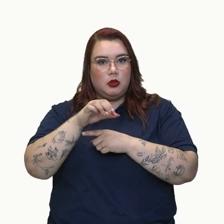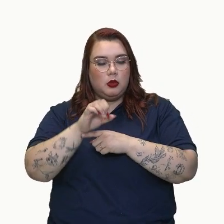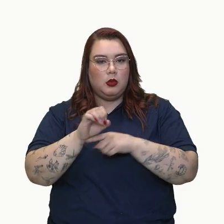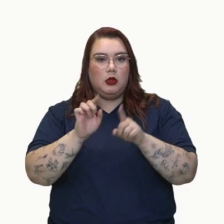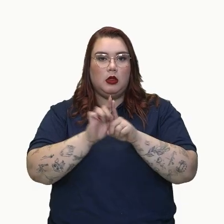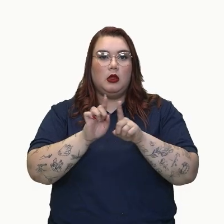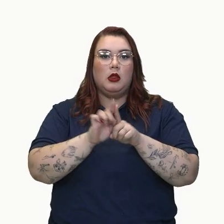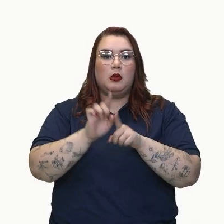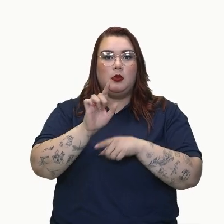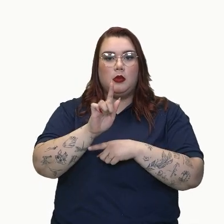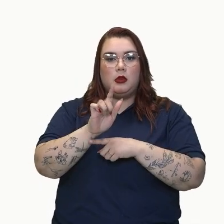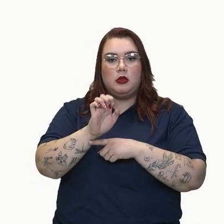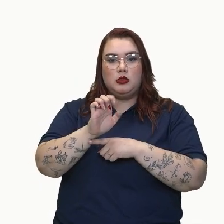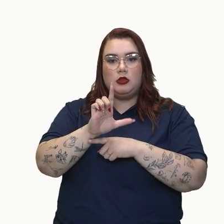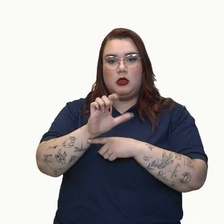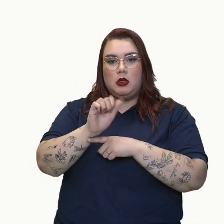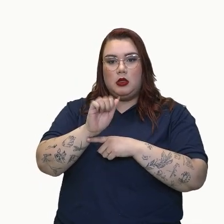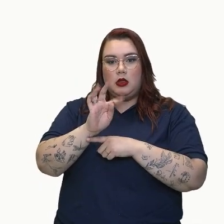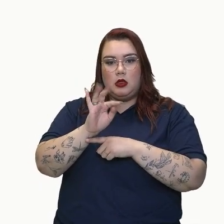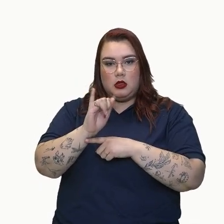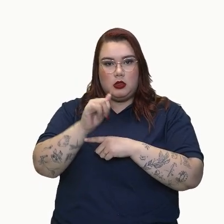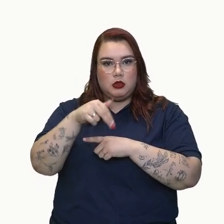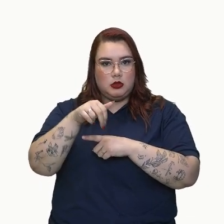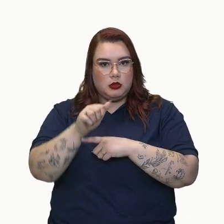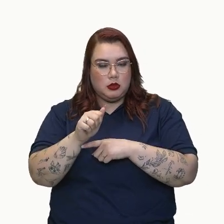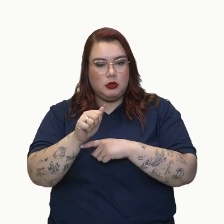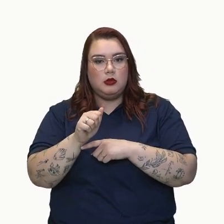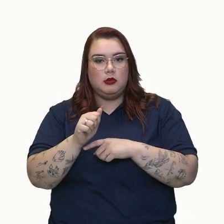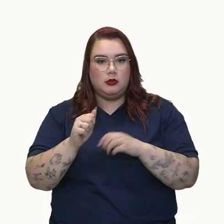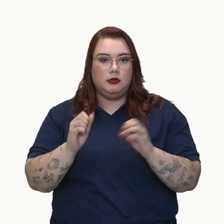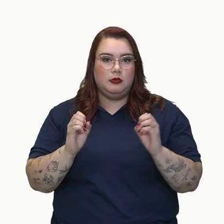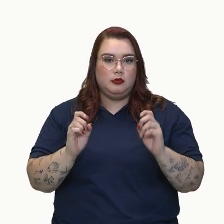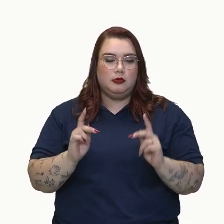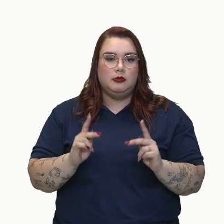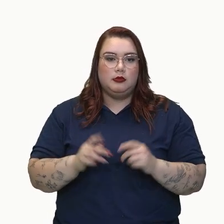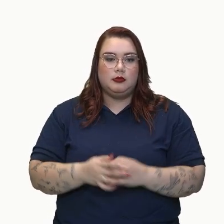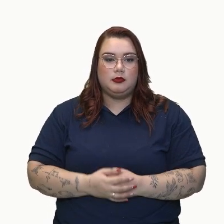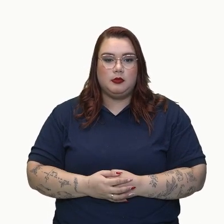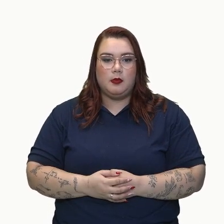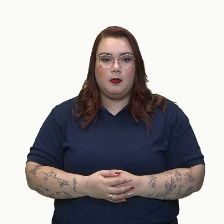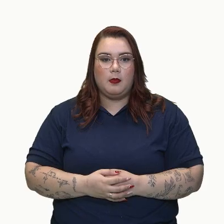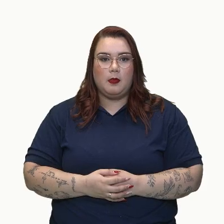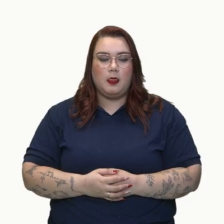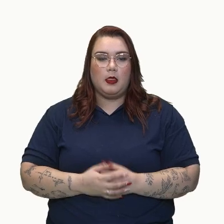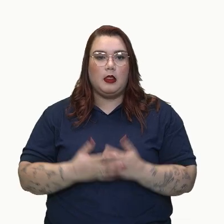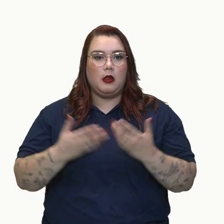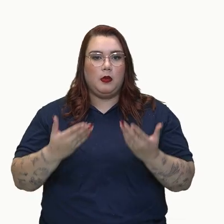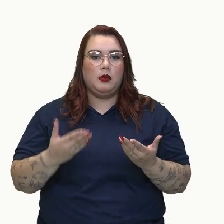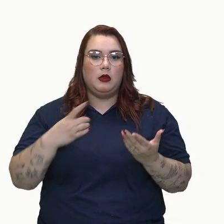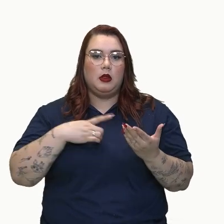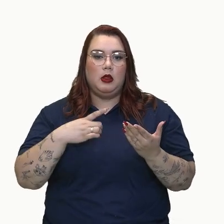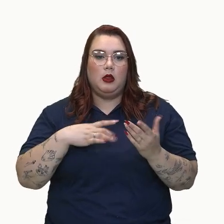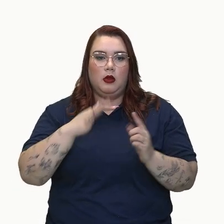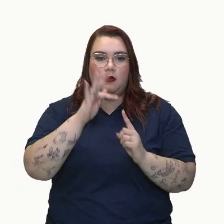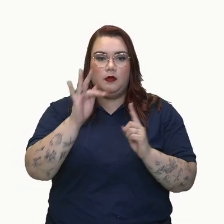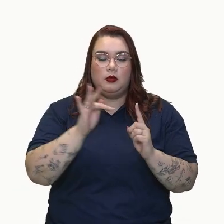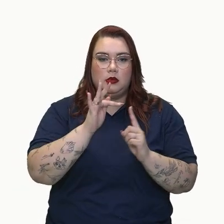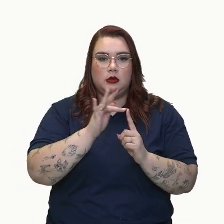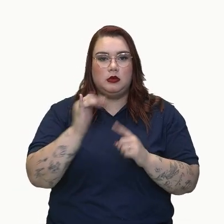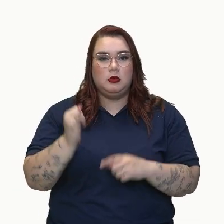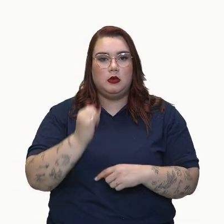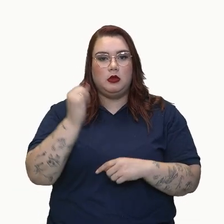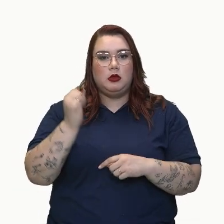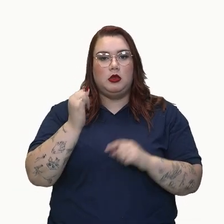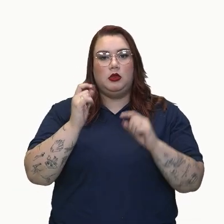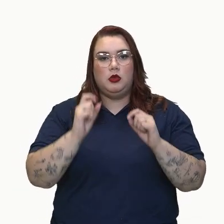né? Gelatinase, tá? Então tem papel fundamental na remodelação de